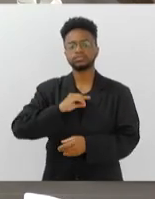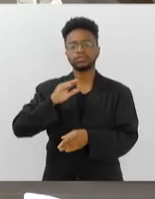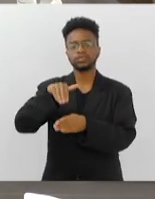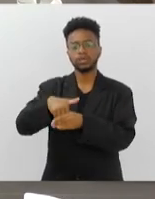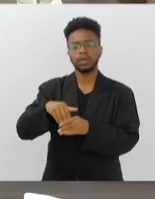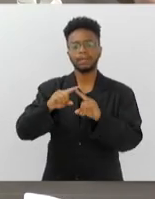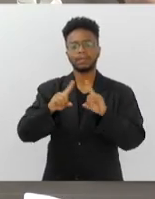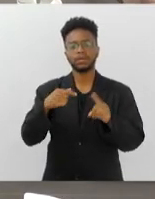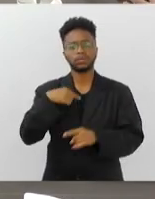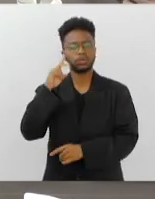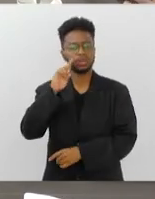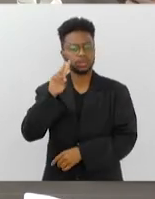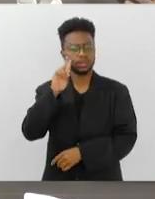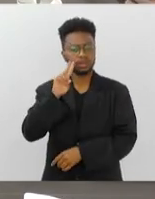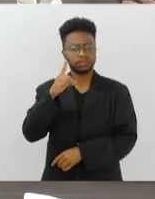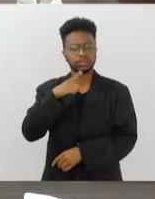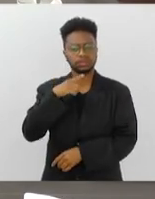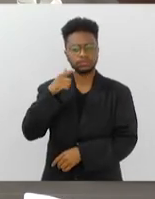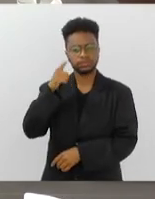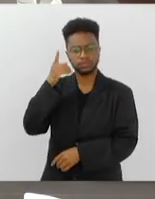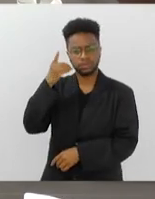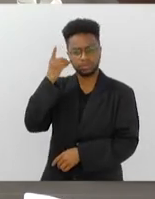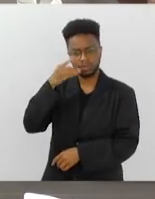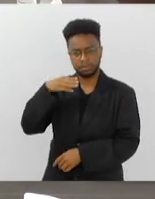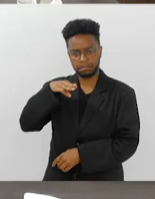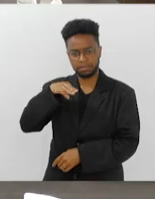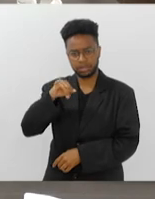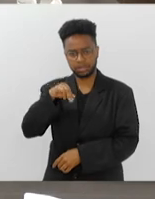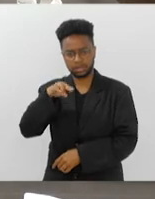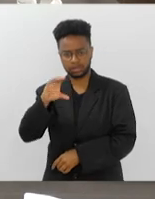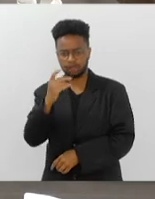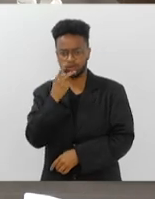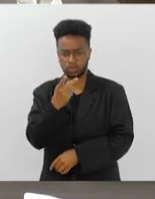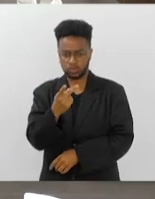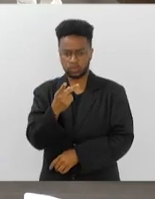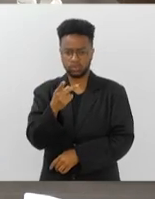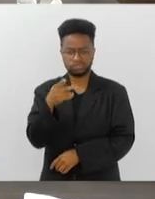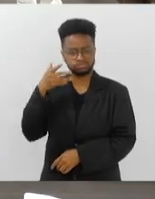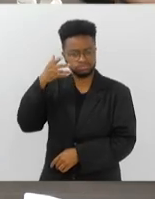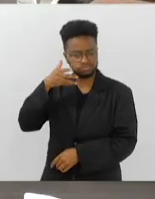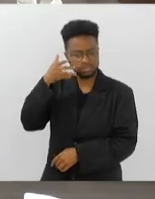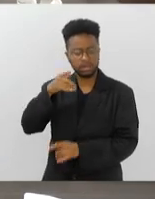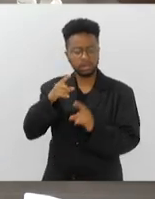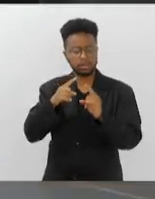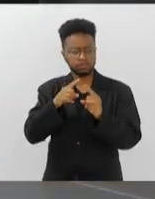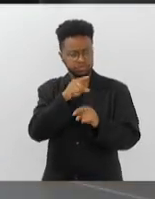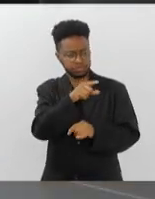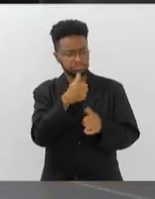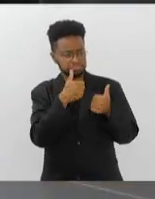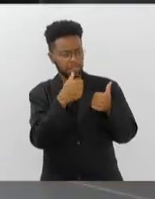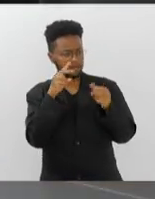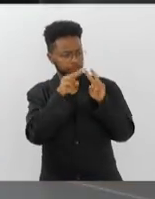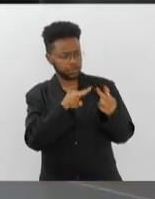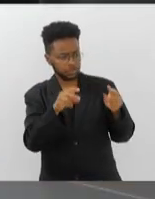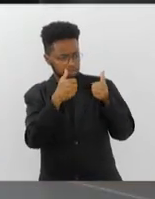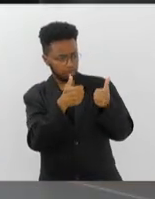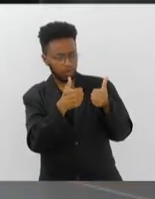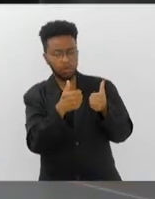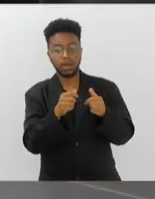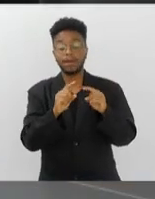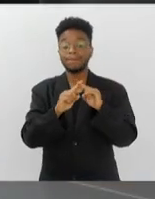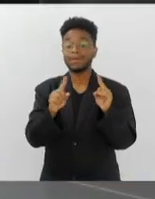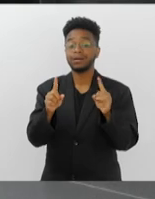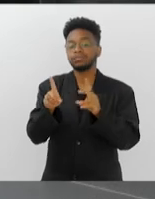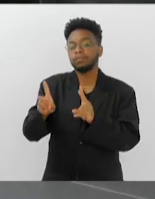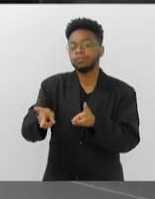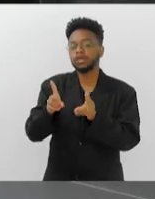muito de uma fala do deputado Carlos Mink. Que Vossa Excelência tinha sido visionário. Isso, mas Vossa Excelência trouxe naquele mesmo